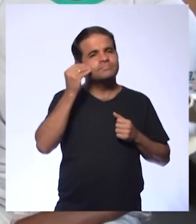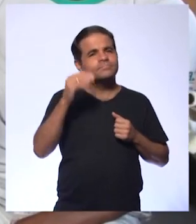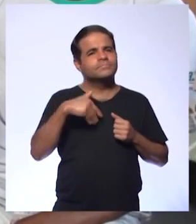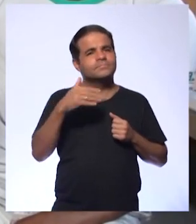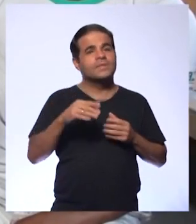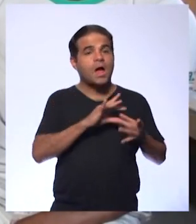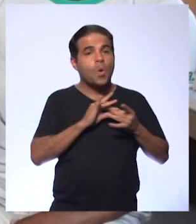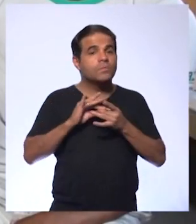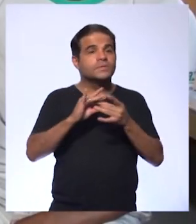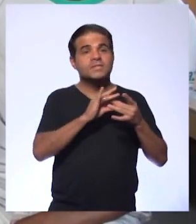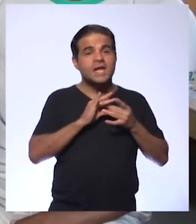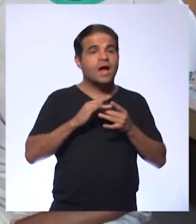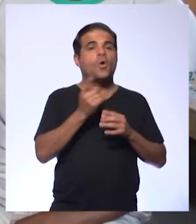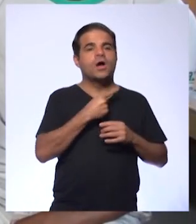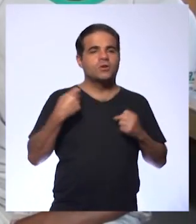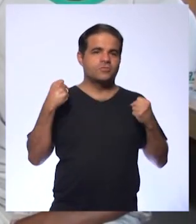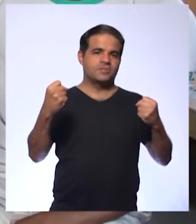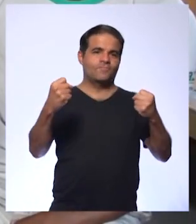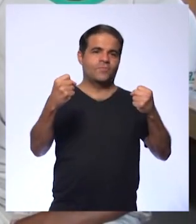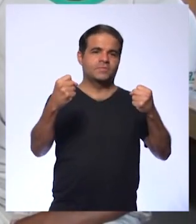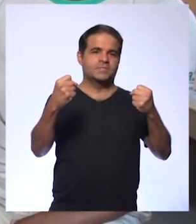A união é a nossa força.